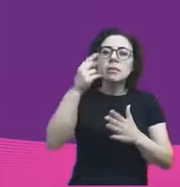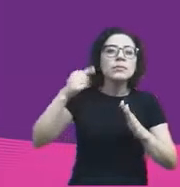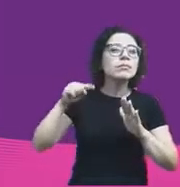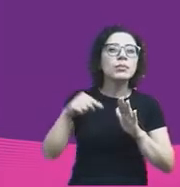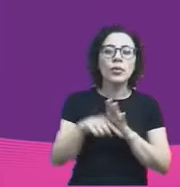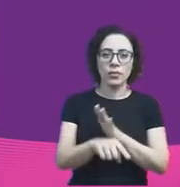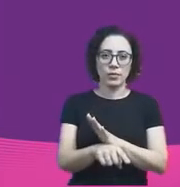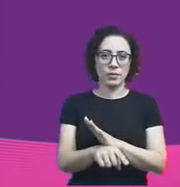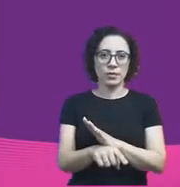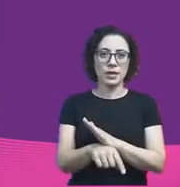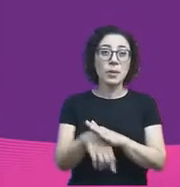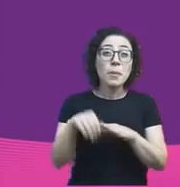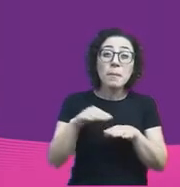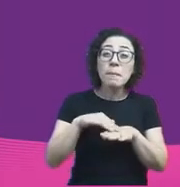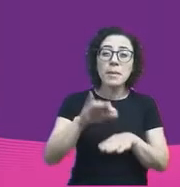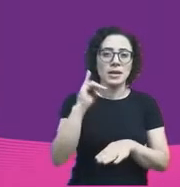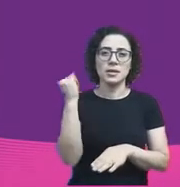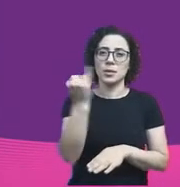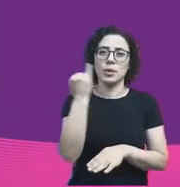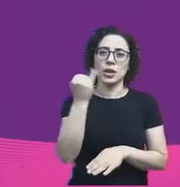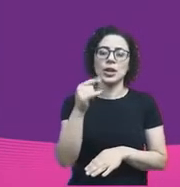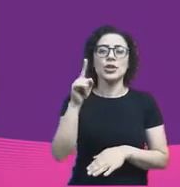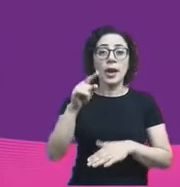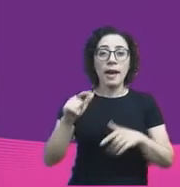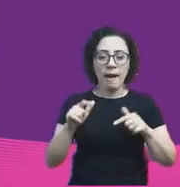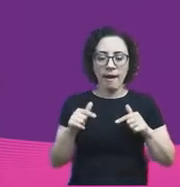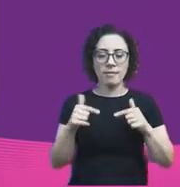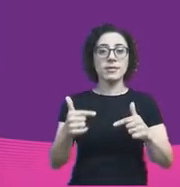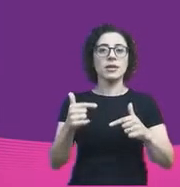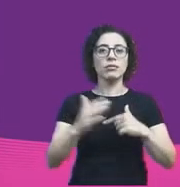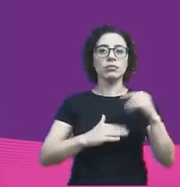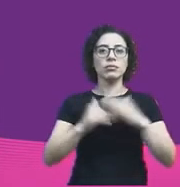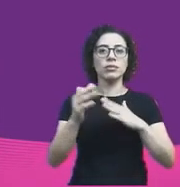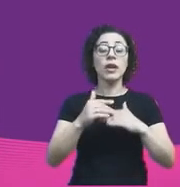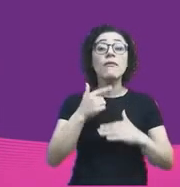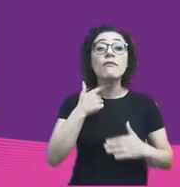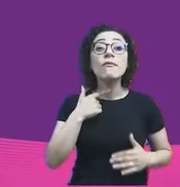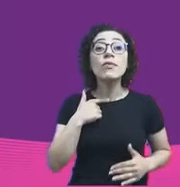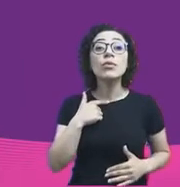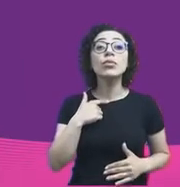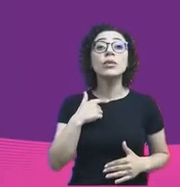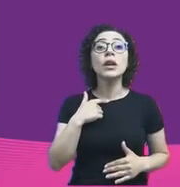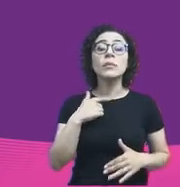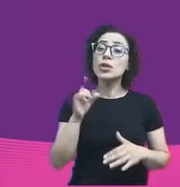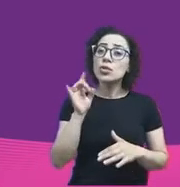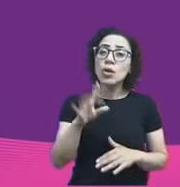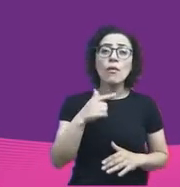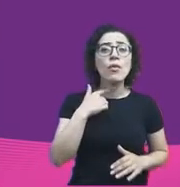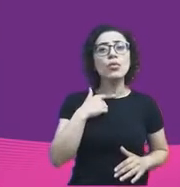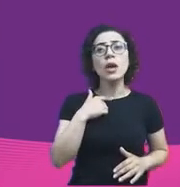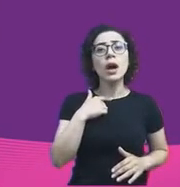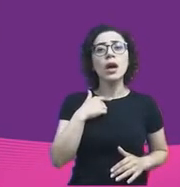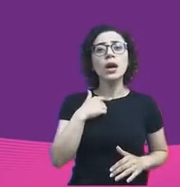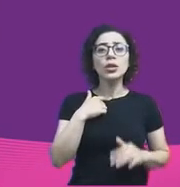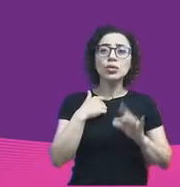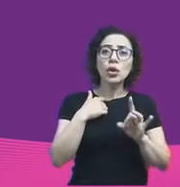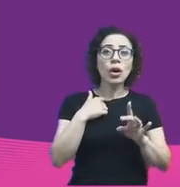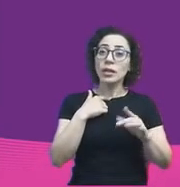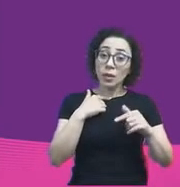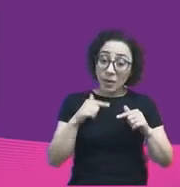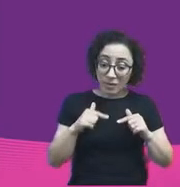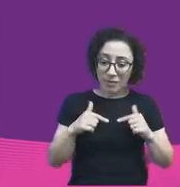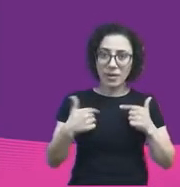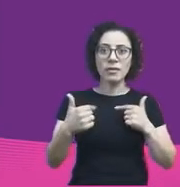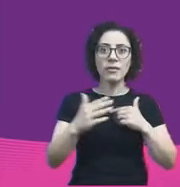mais importante. A compaixão, ela é uma ação, ela é um desejo de ajudar, uma vontade